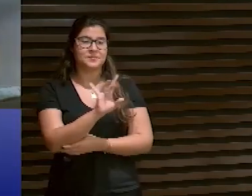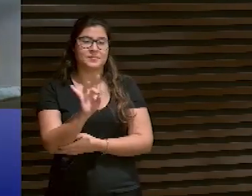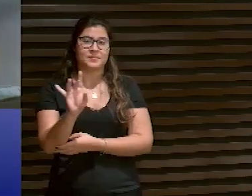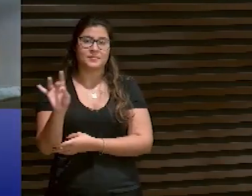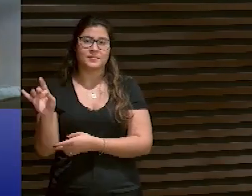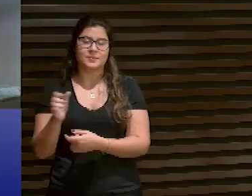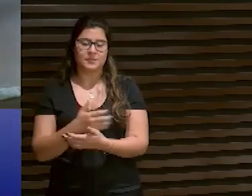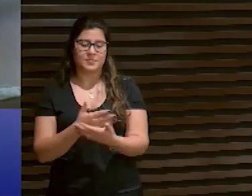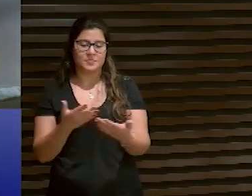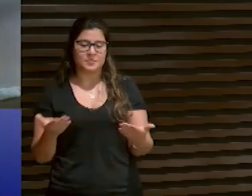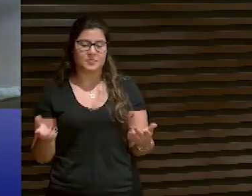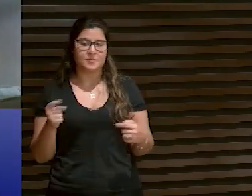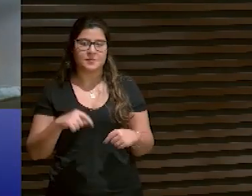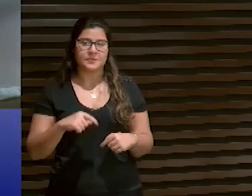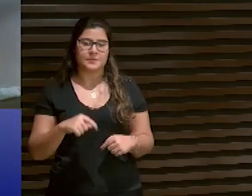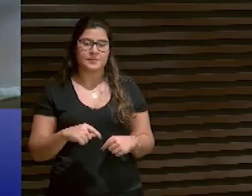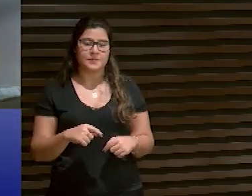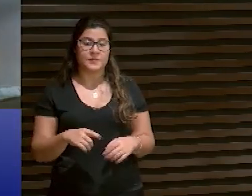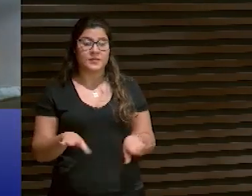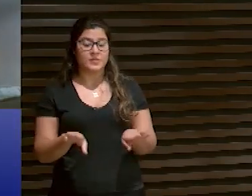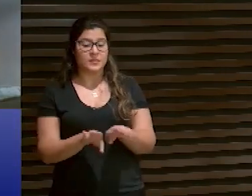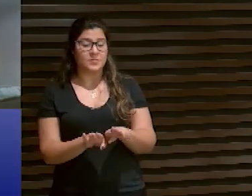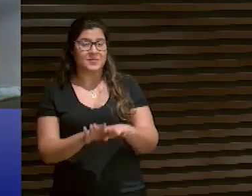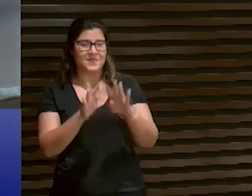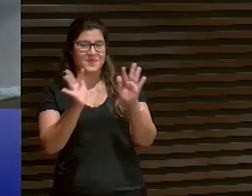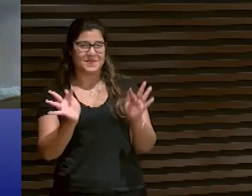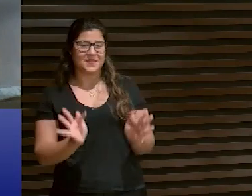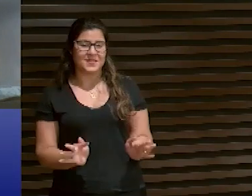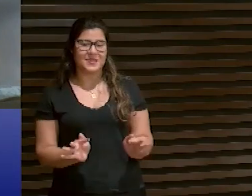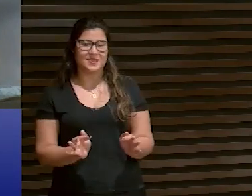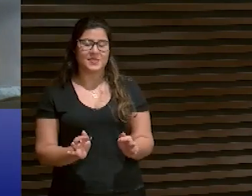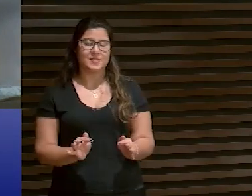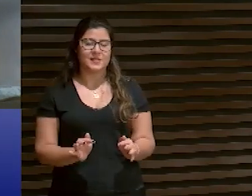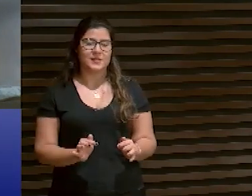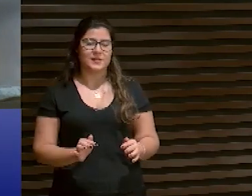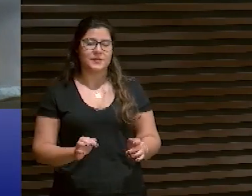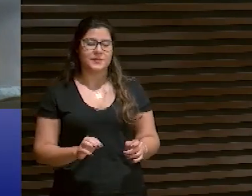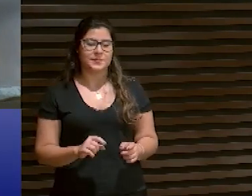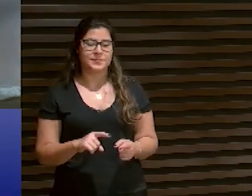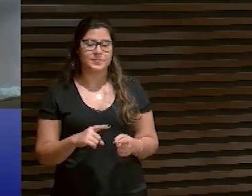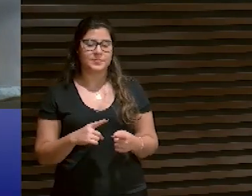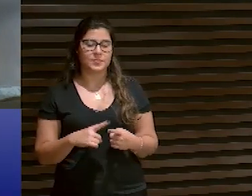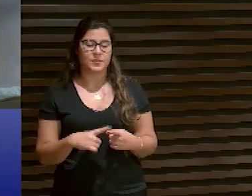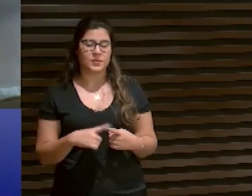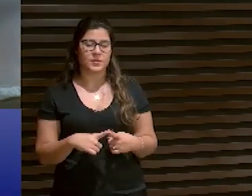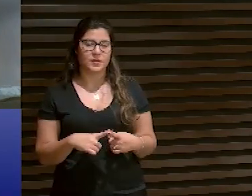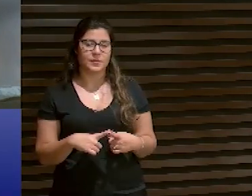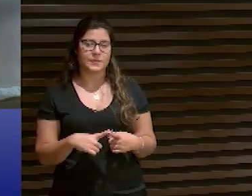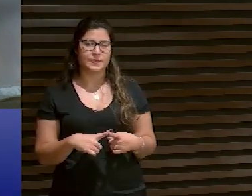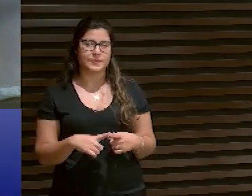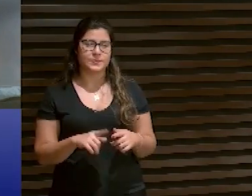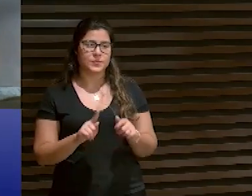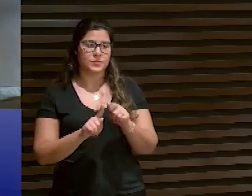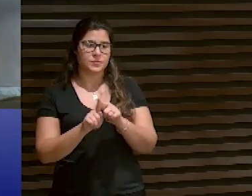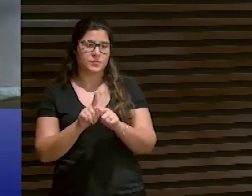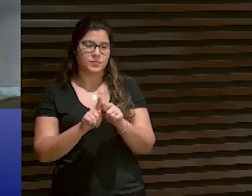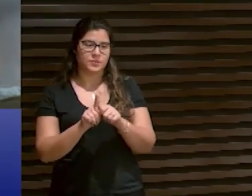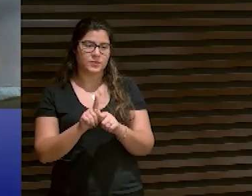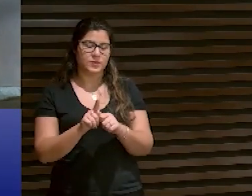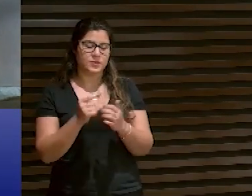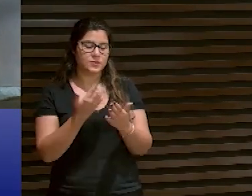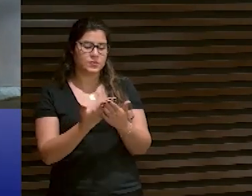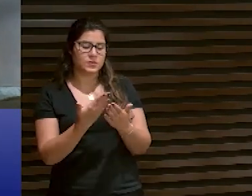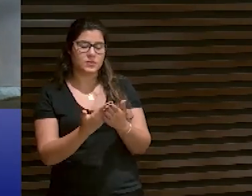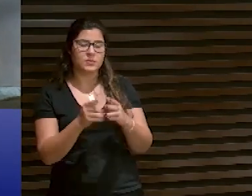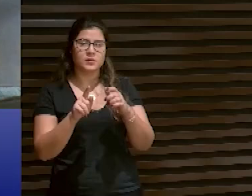aqui. E também estou muito feliz pela oportunidade que nós tivemos de, nesses alguns meses, de estudarmos a palavra de